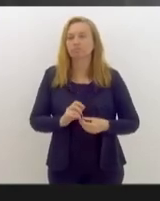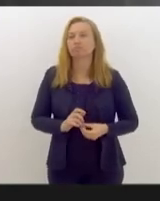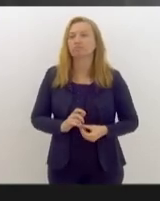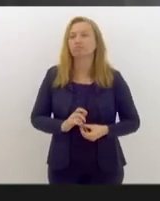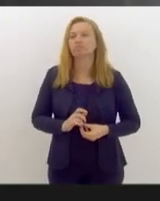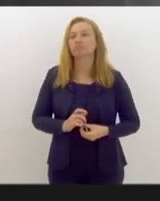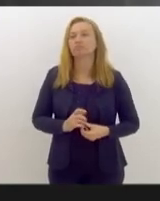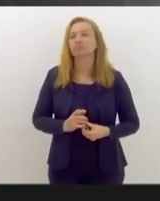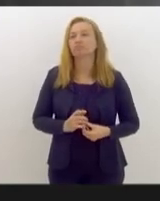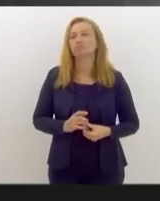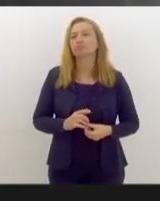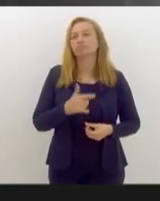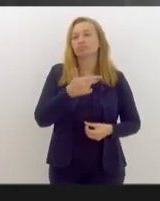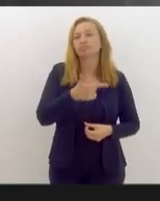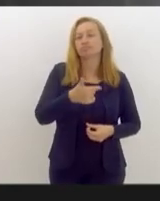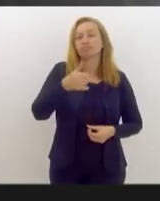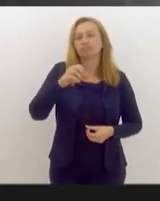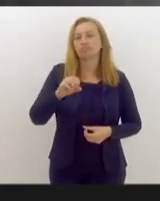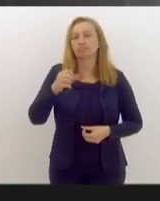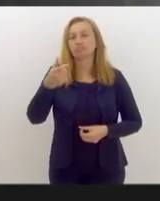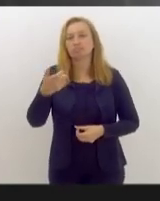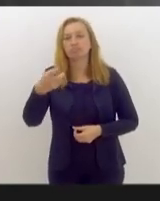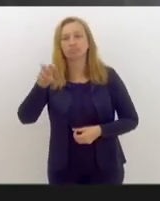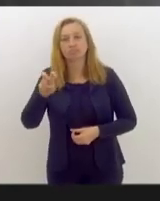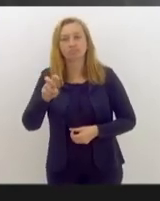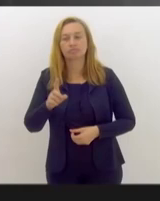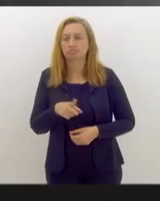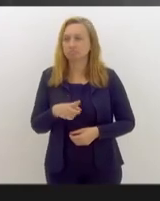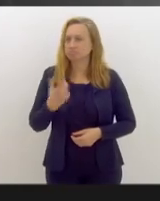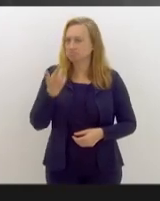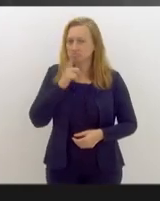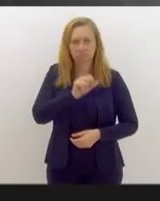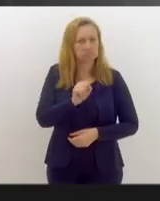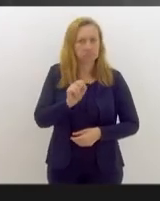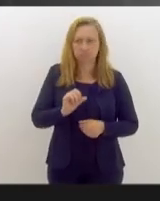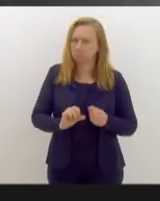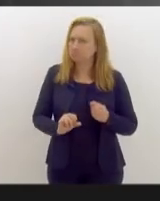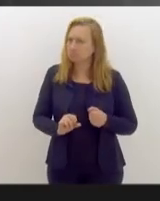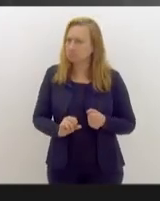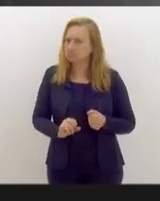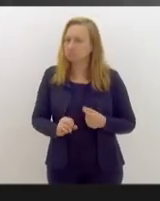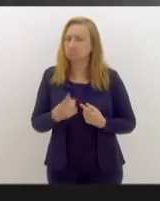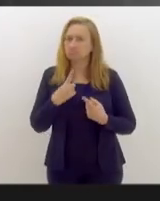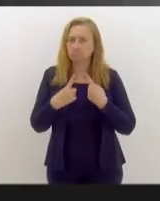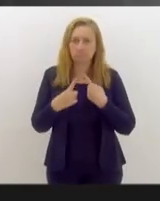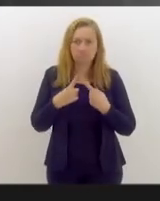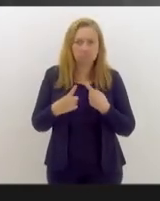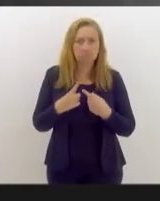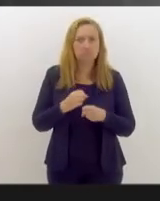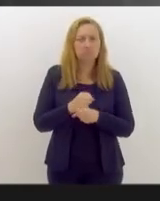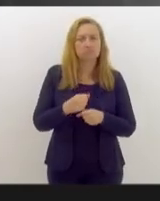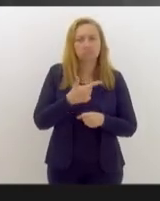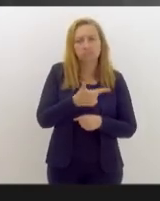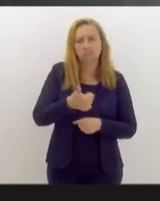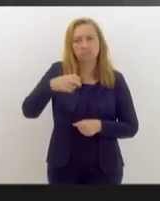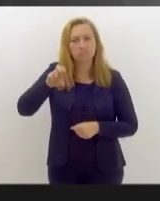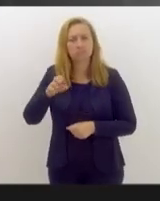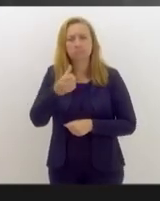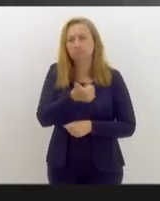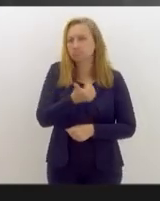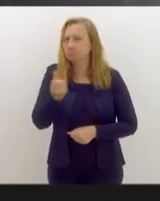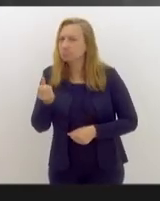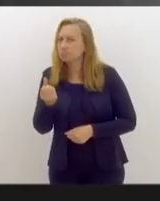Isso daria 2015. Nós não conseguimos fazer esse debate ao longo de 2015, não fizemos em